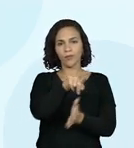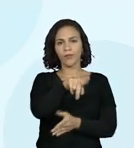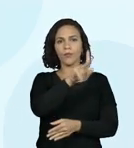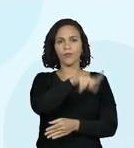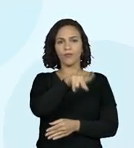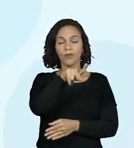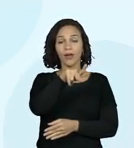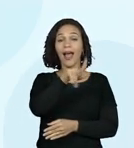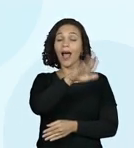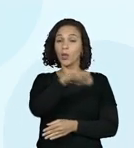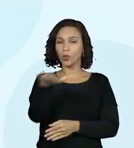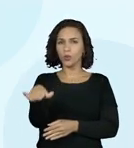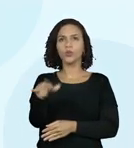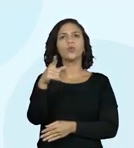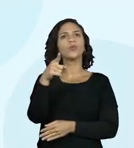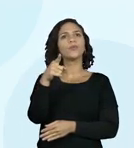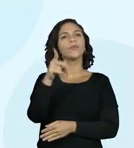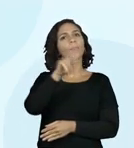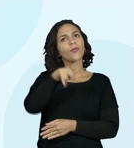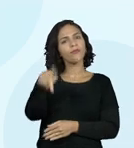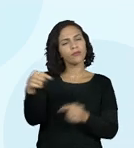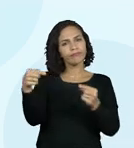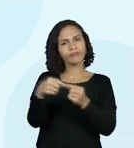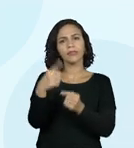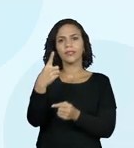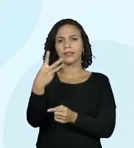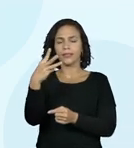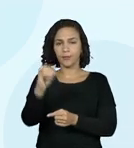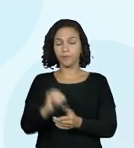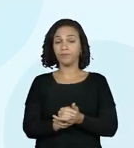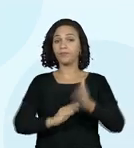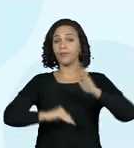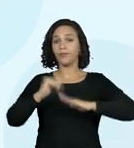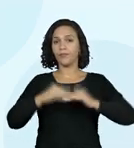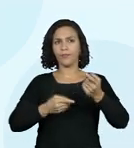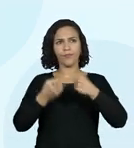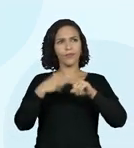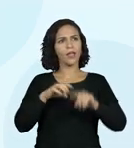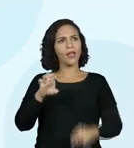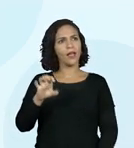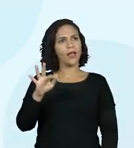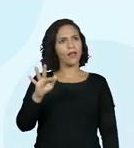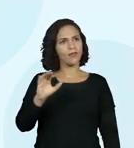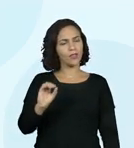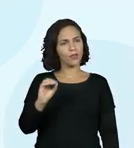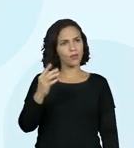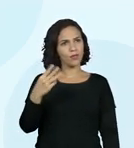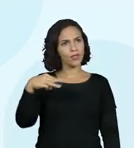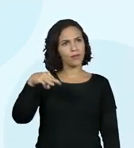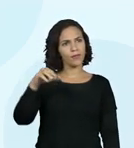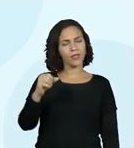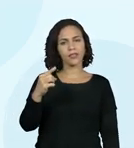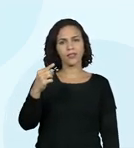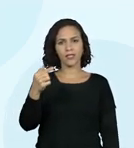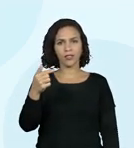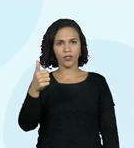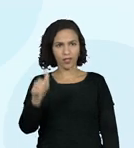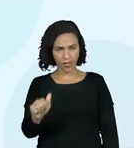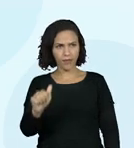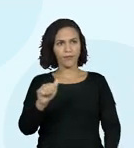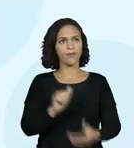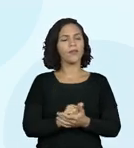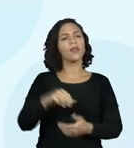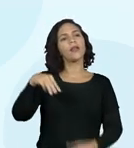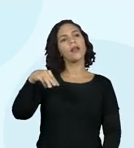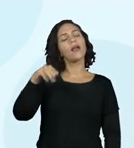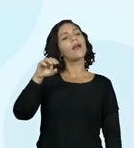dá 130. As habilidades do dia são 2. Vamos trabalhar a EF04 MA17A e a